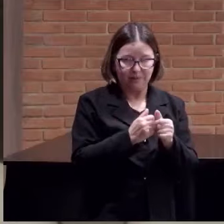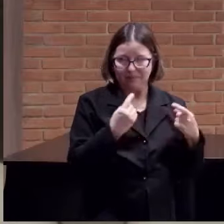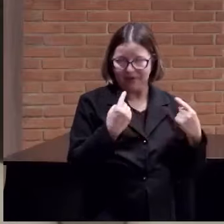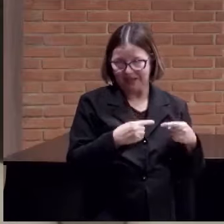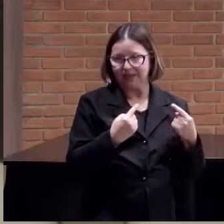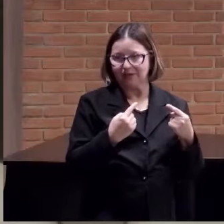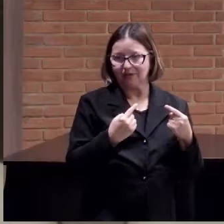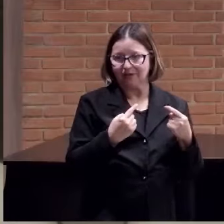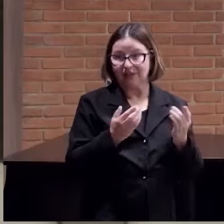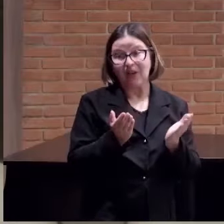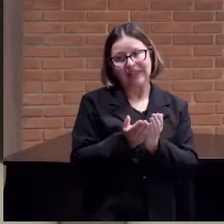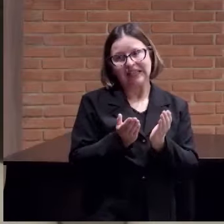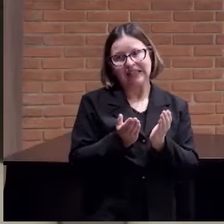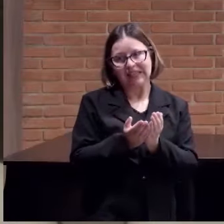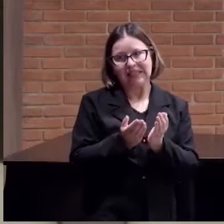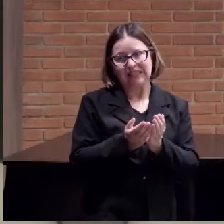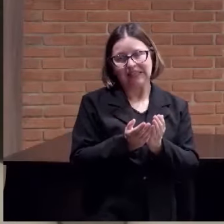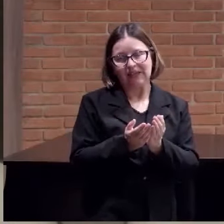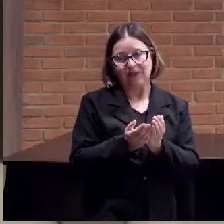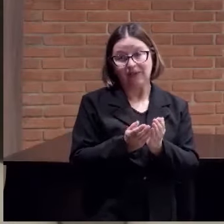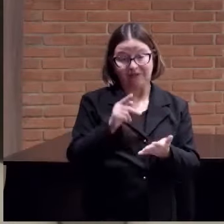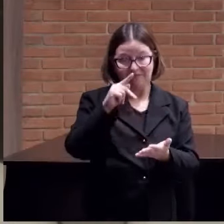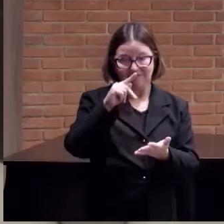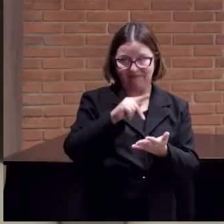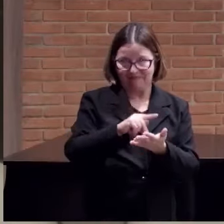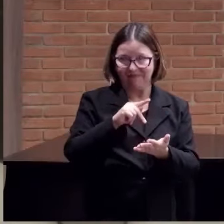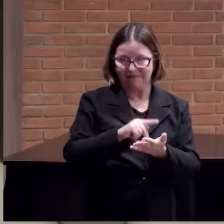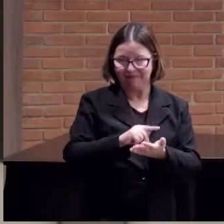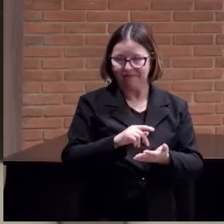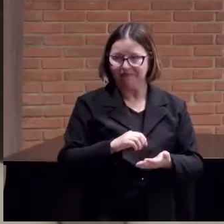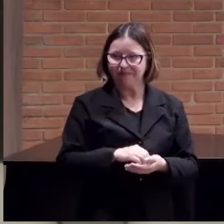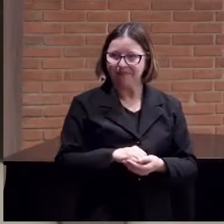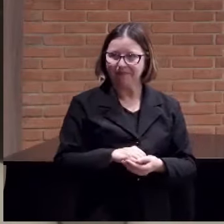perseguições aos cristãos legítimos.